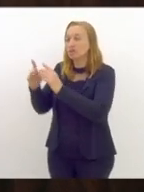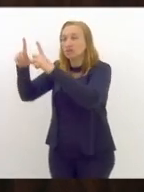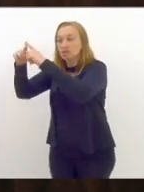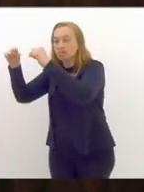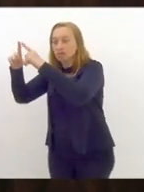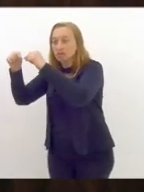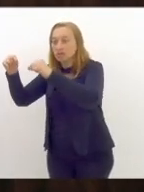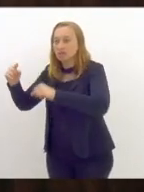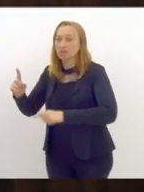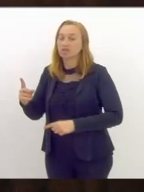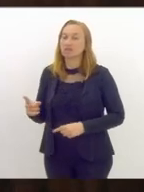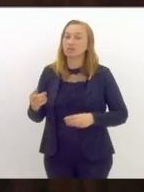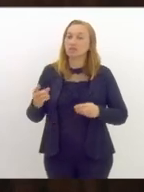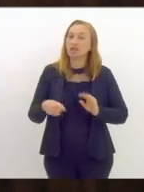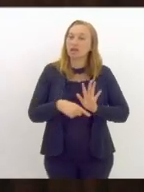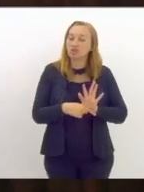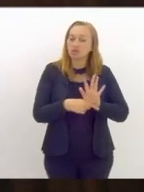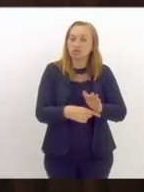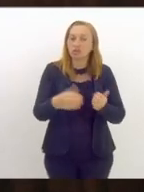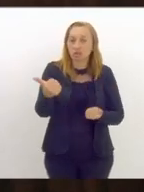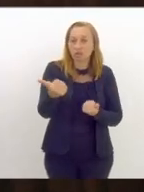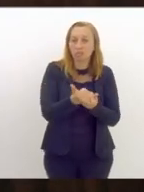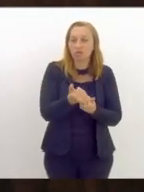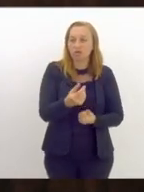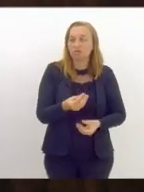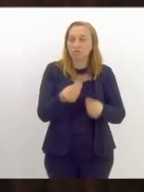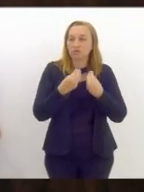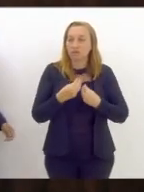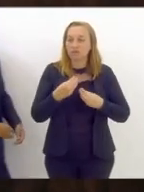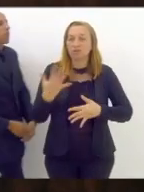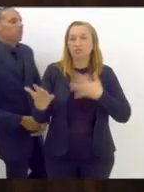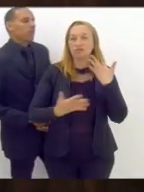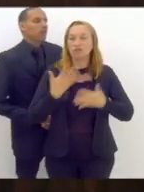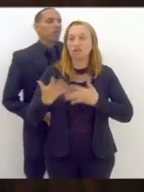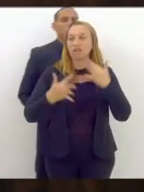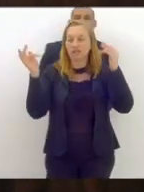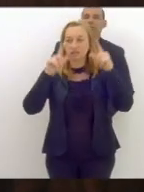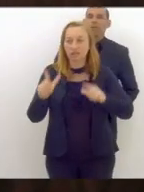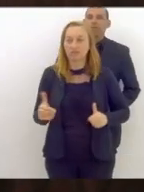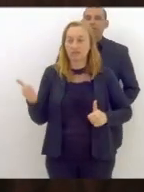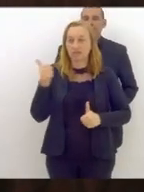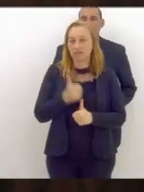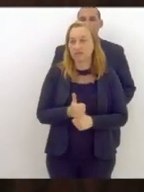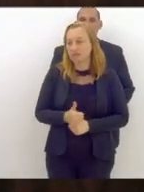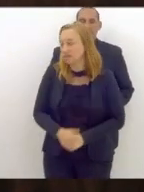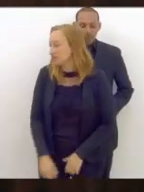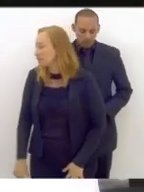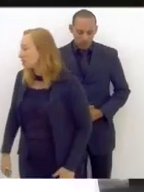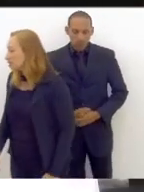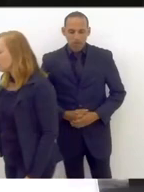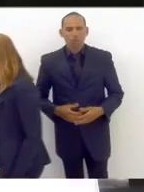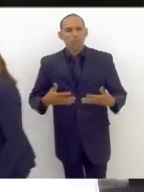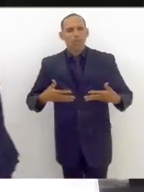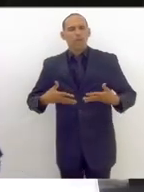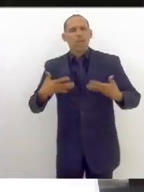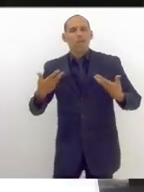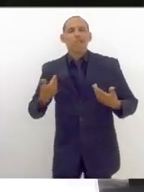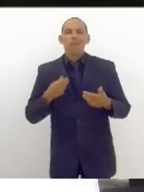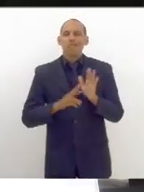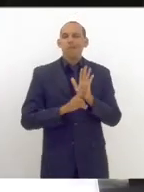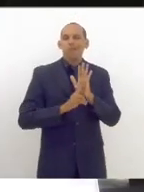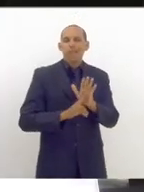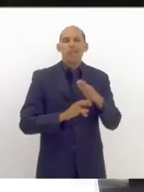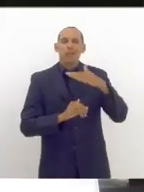presente, nos dando todo o apoio. Fico muito feliz, muito honrado de estar aqui hoje, representando a